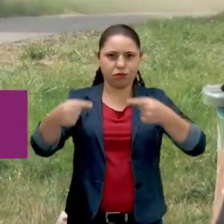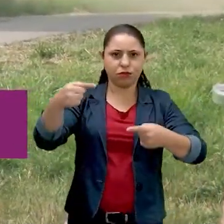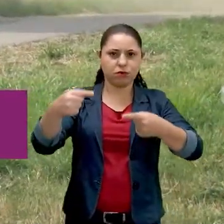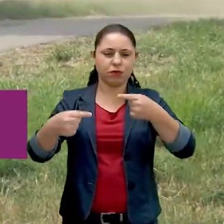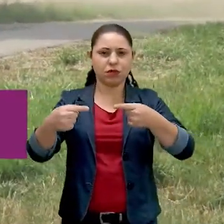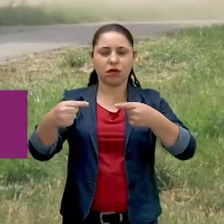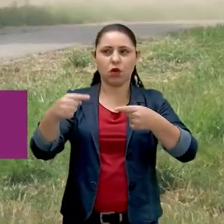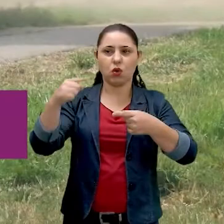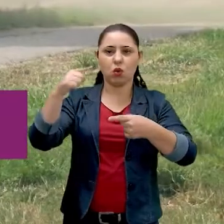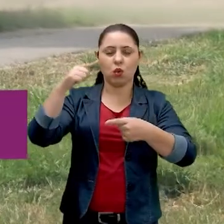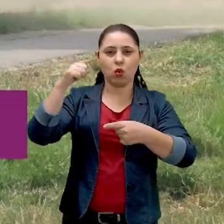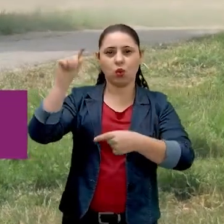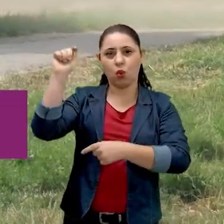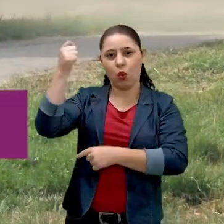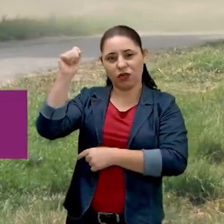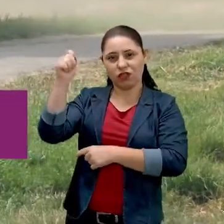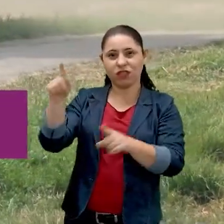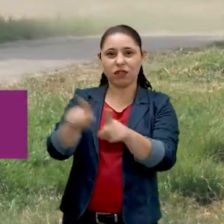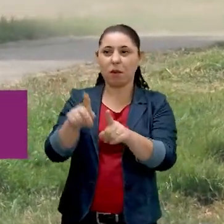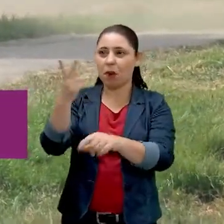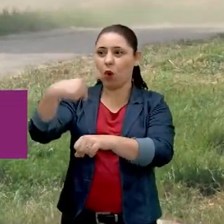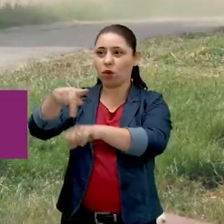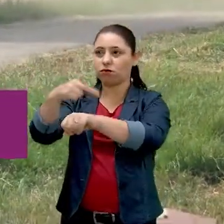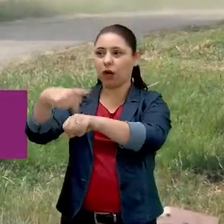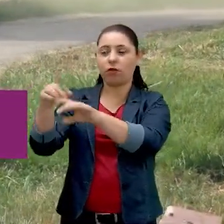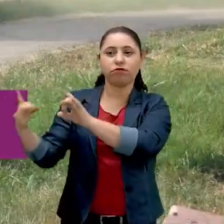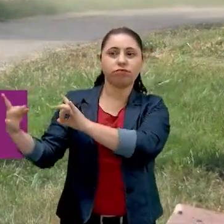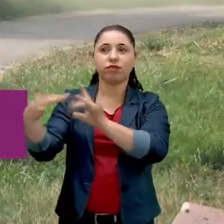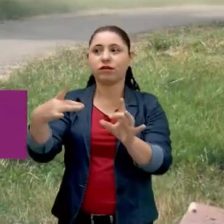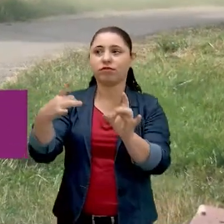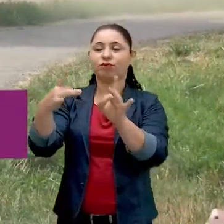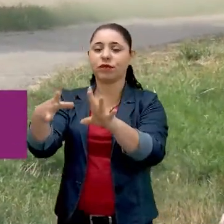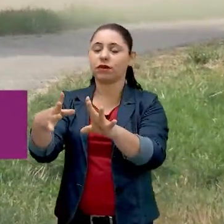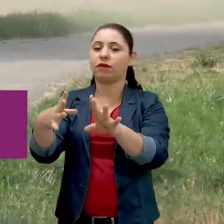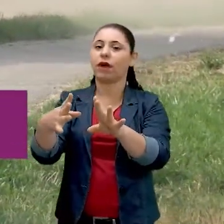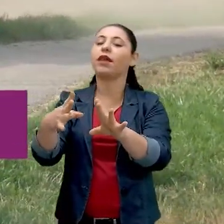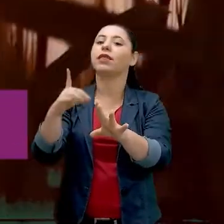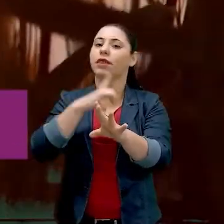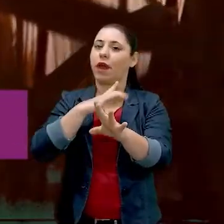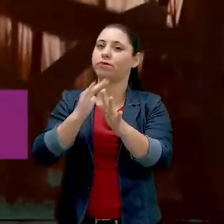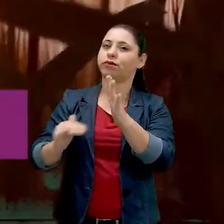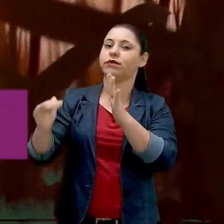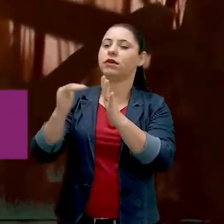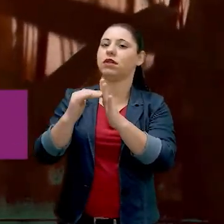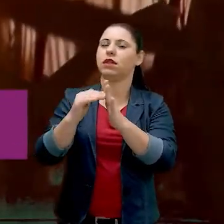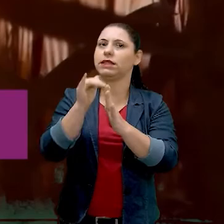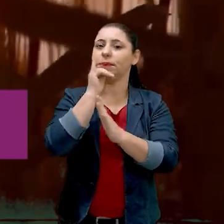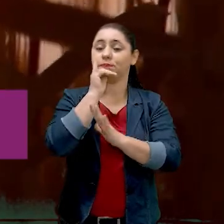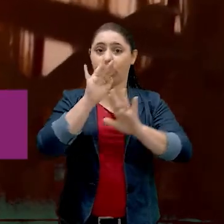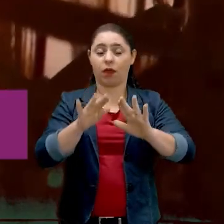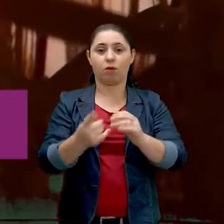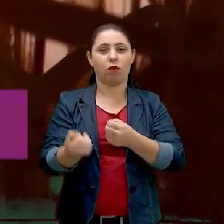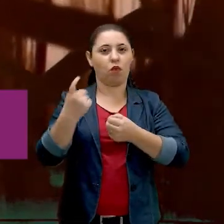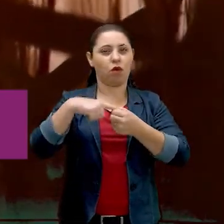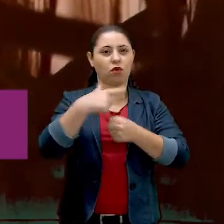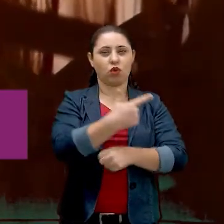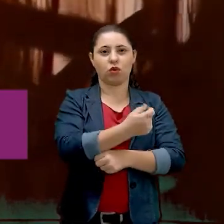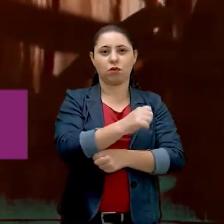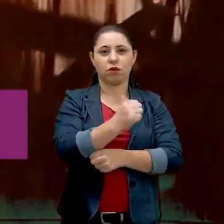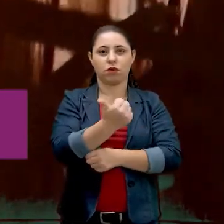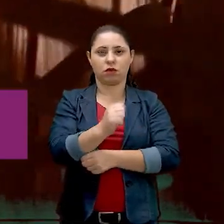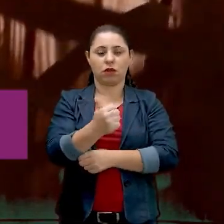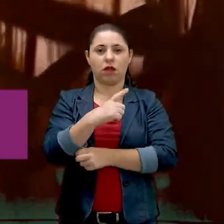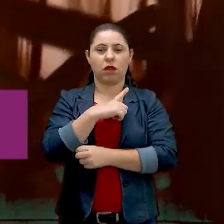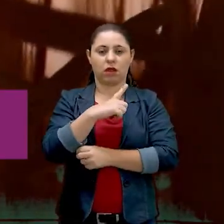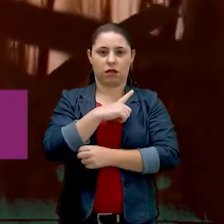maior importação da Argentina para outros países. Então, haverá uma mudança no preço do trigo, com certeza. Se a gente voltar lá para 2011, quando houve